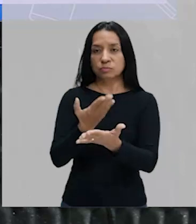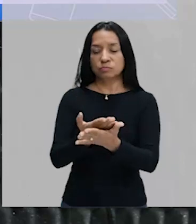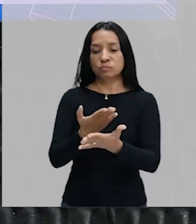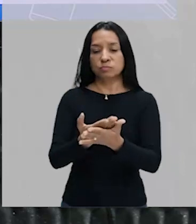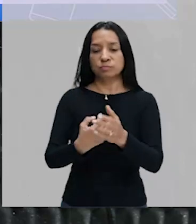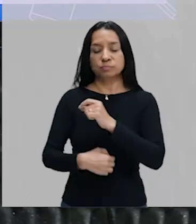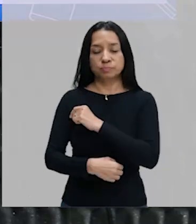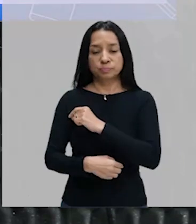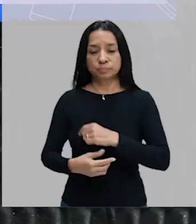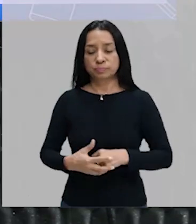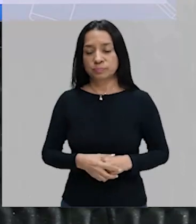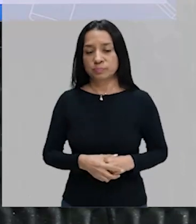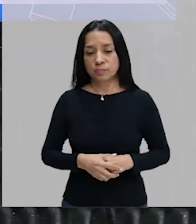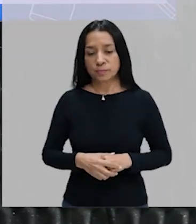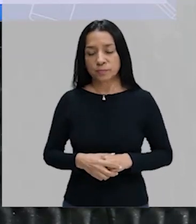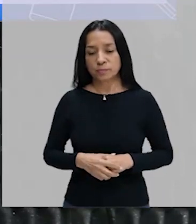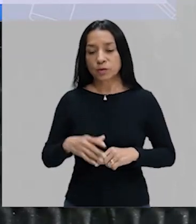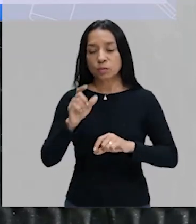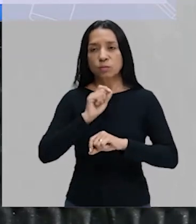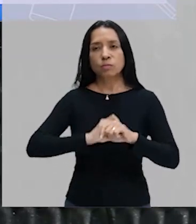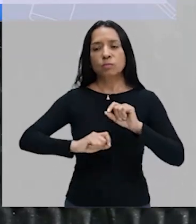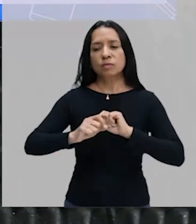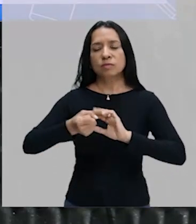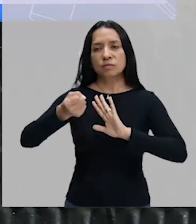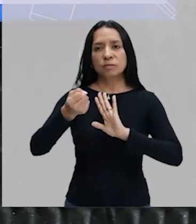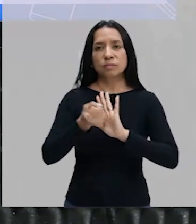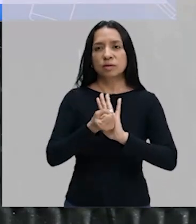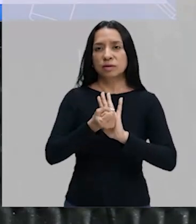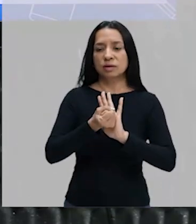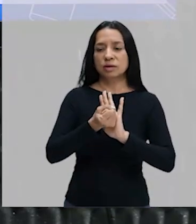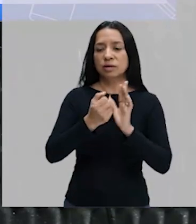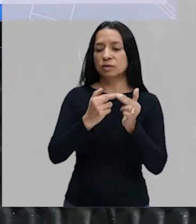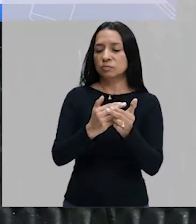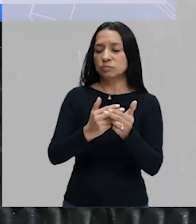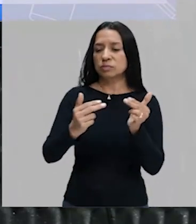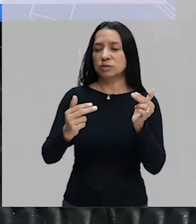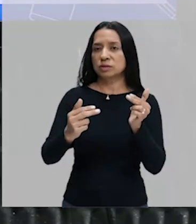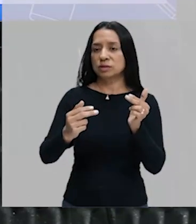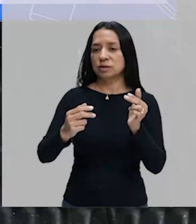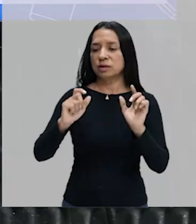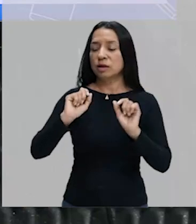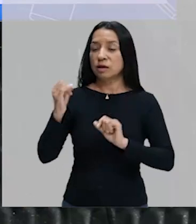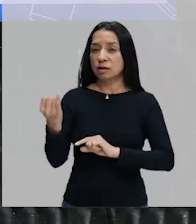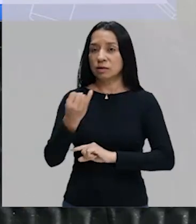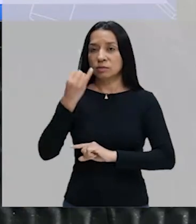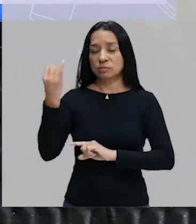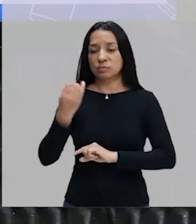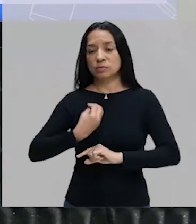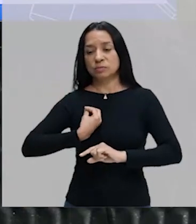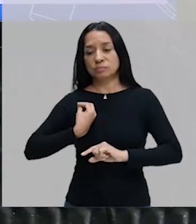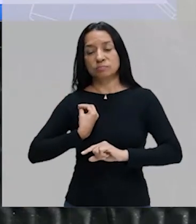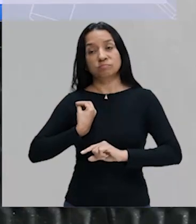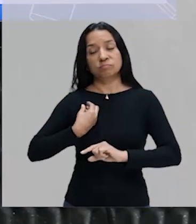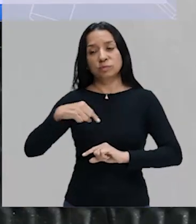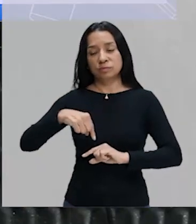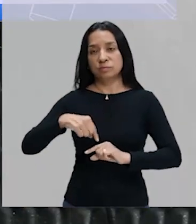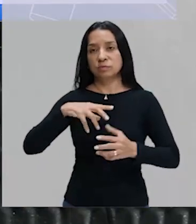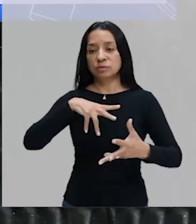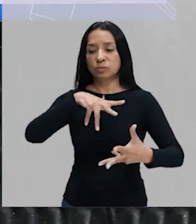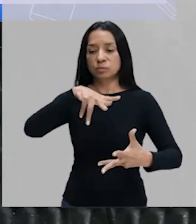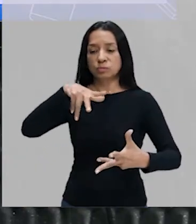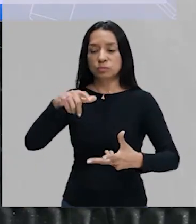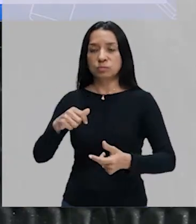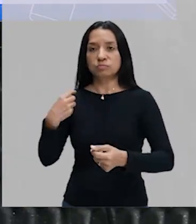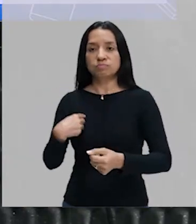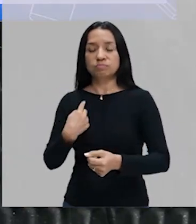estudiosos? Então, o que vai marcar de maneira decisiva a existência da vida no nosso planeta? Vocês lembram